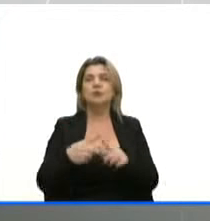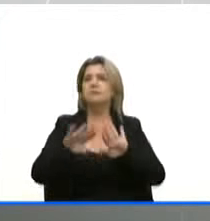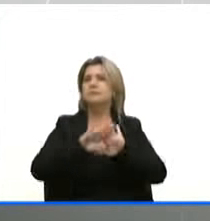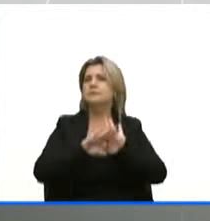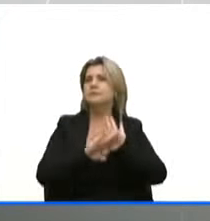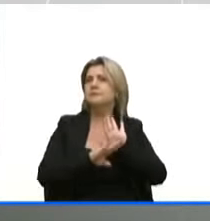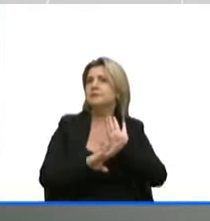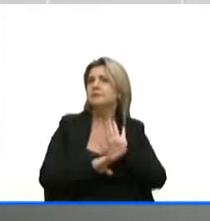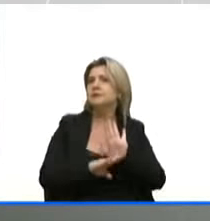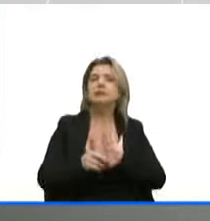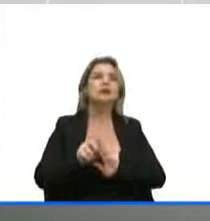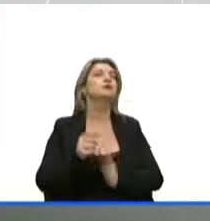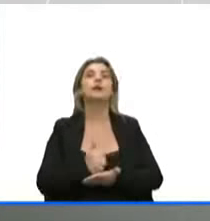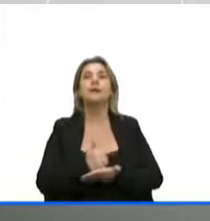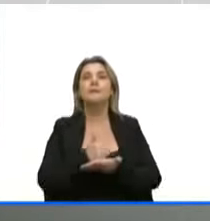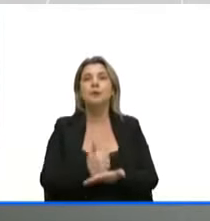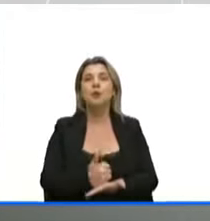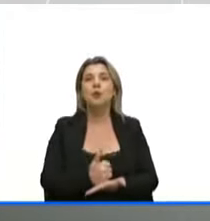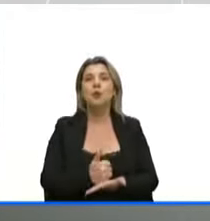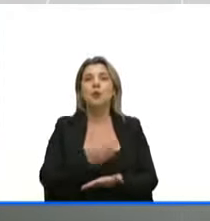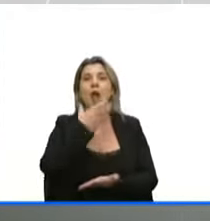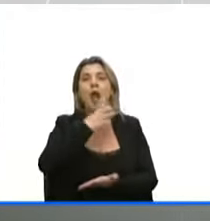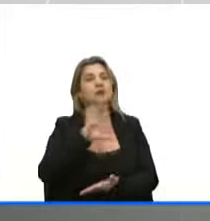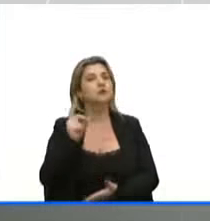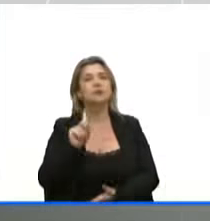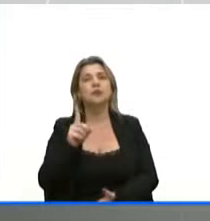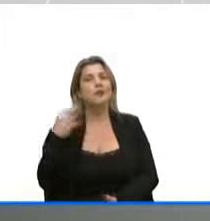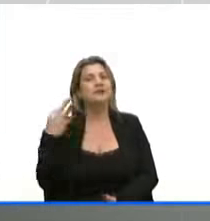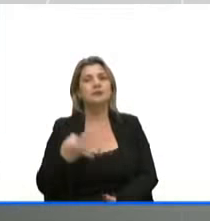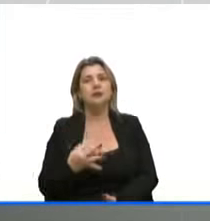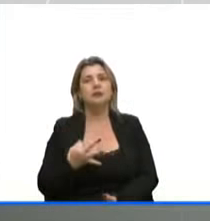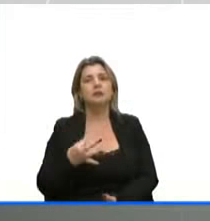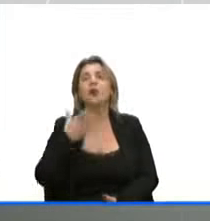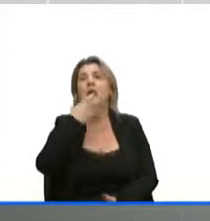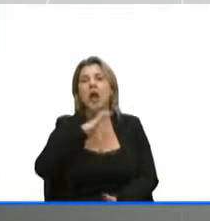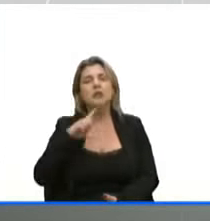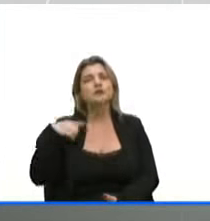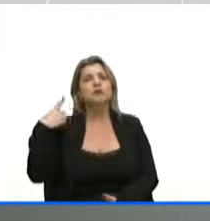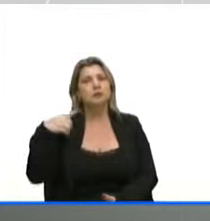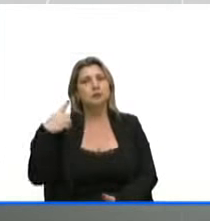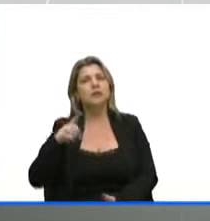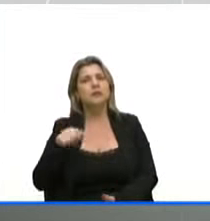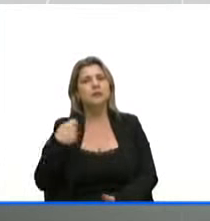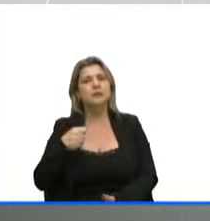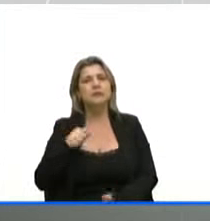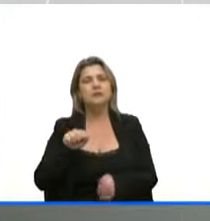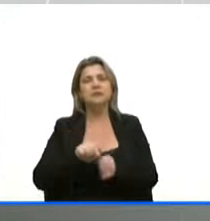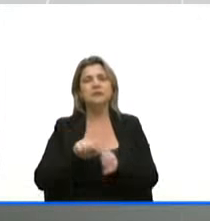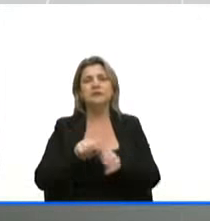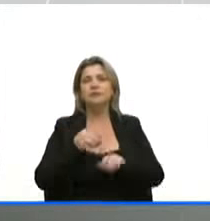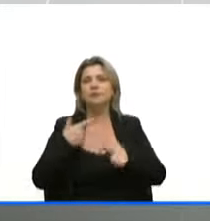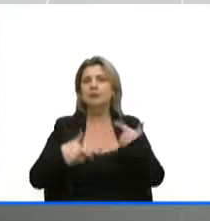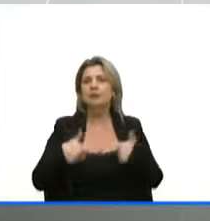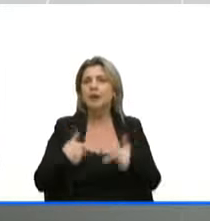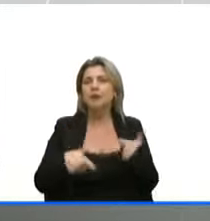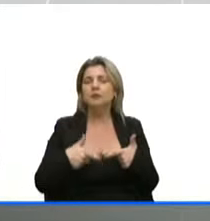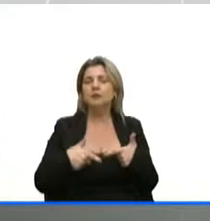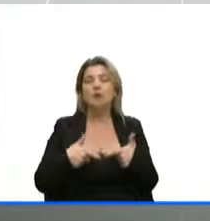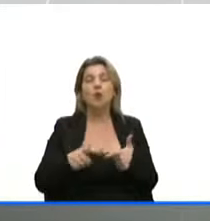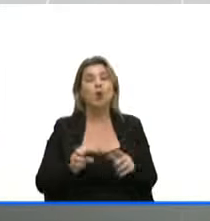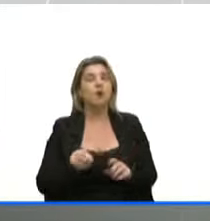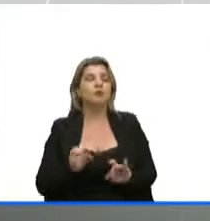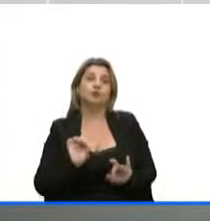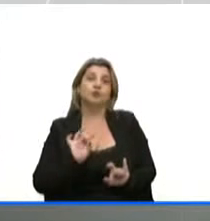encontra guarida e acho que não é correto também, acho que o deputado tem que fazer o trabalho dele, a não ser que ele esteja doente, né? Que ele